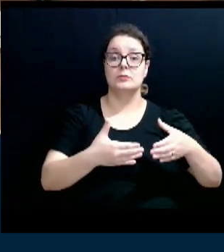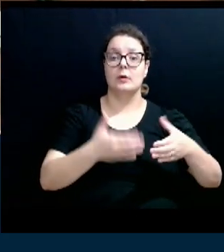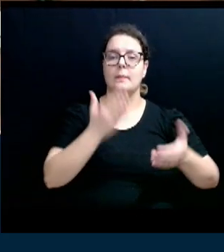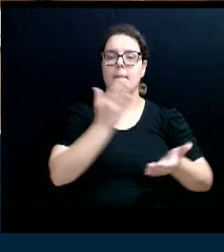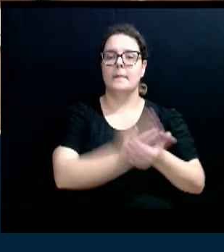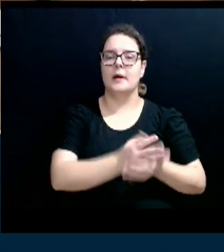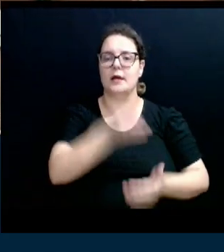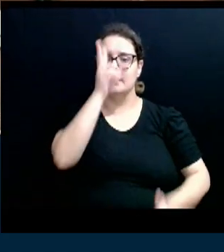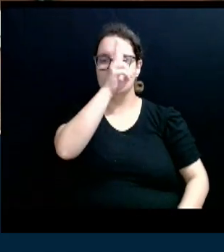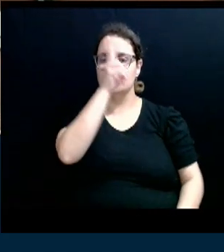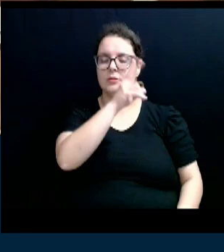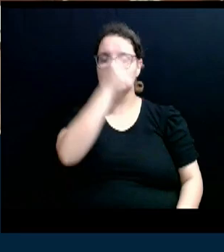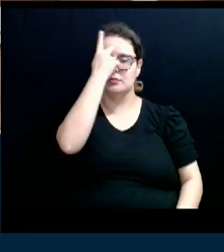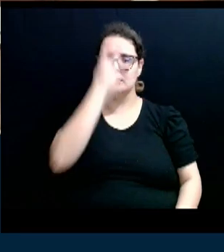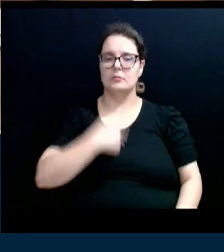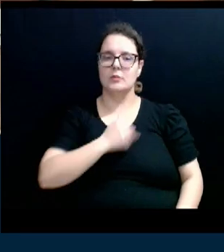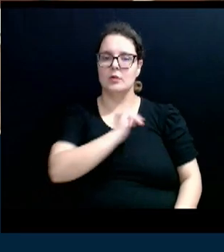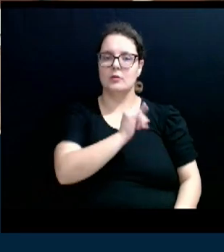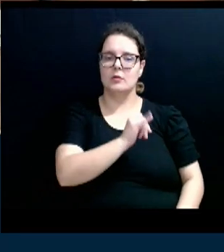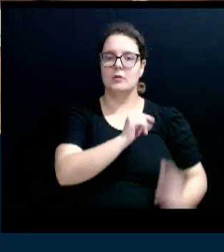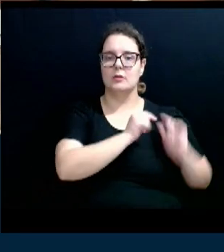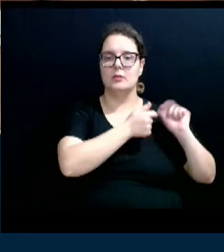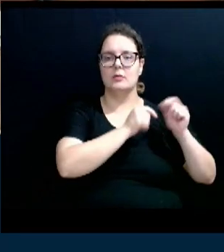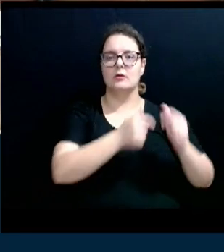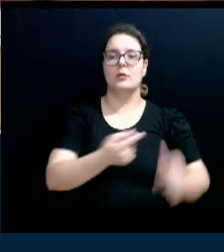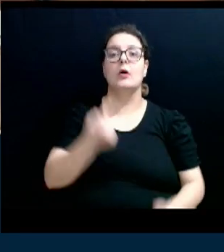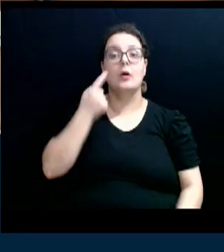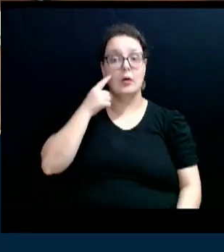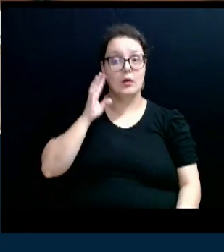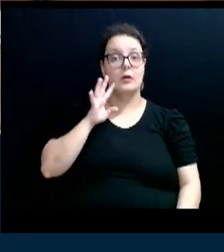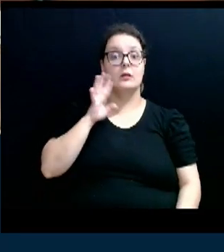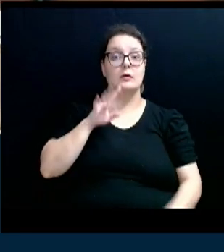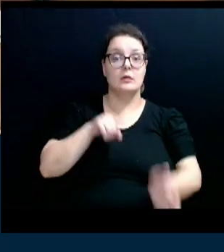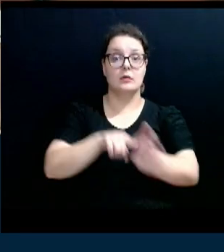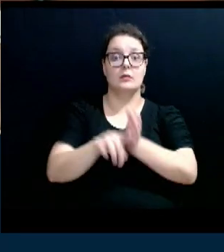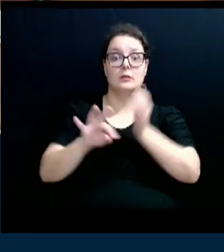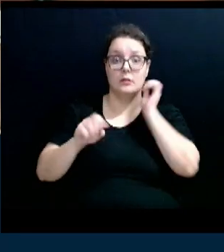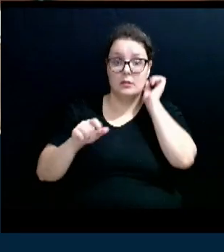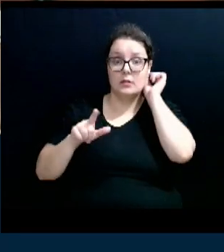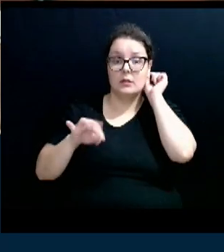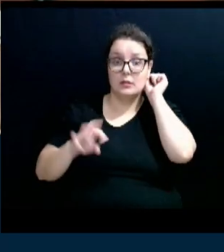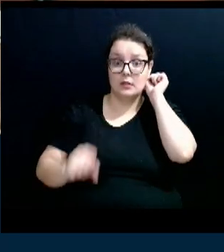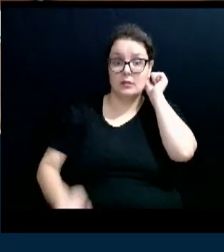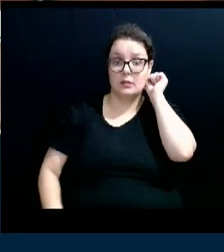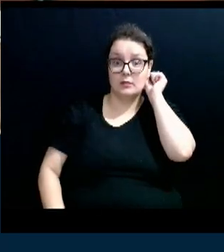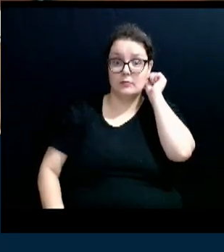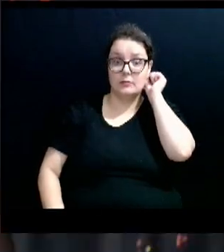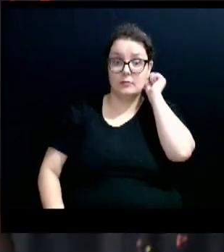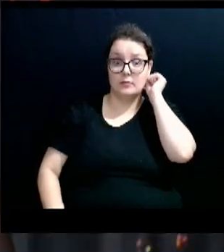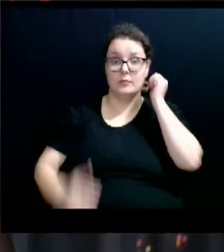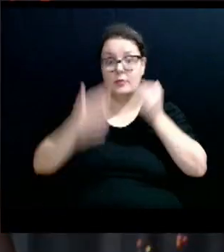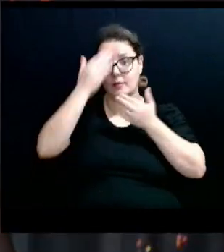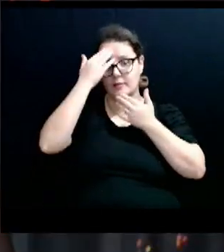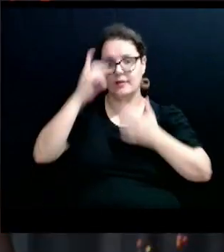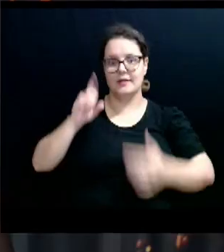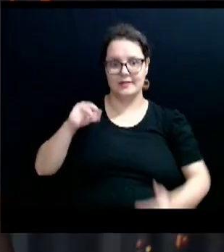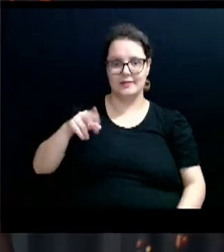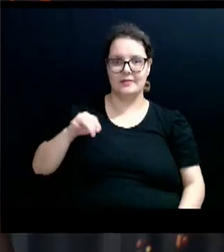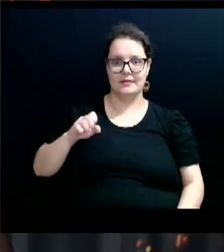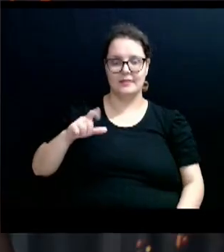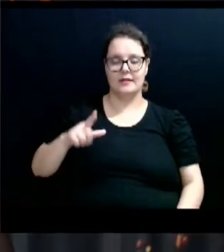próprias histórias e tradições? Olha que legal essa pergunta, Thalita. Obrigada, Daniel, pela sua pergunta,